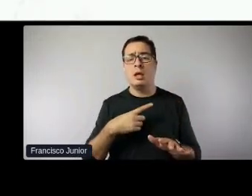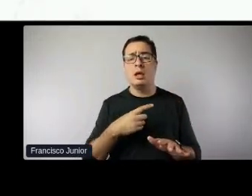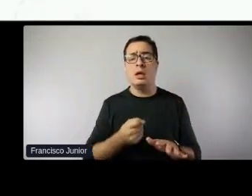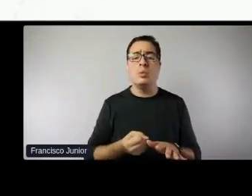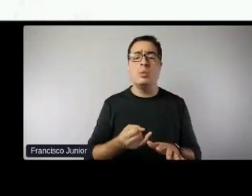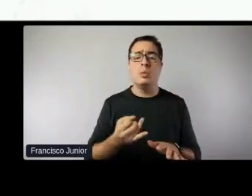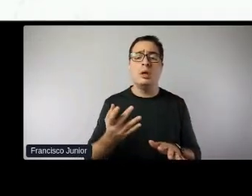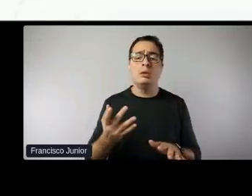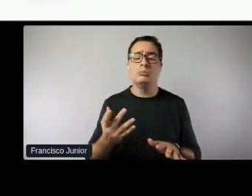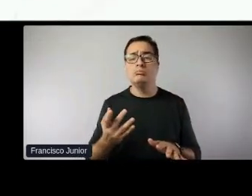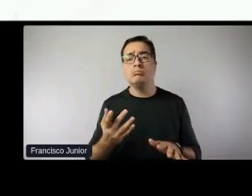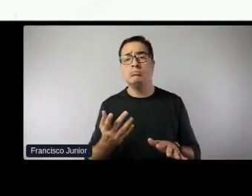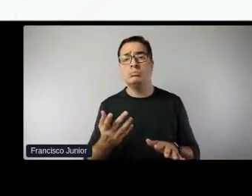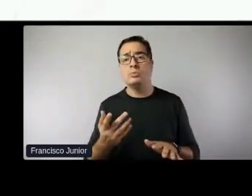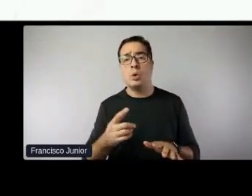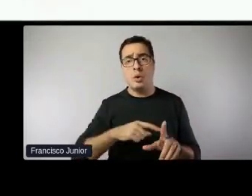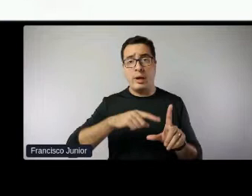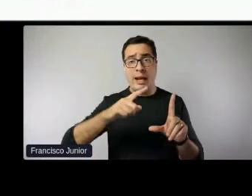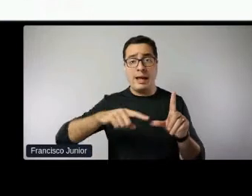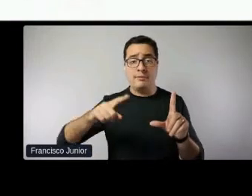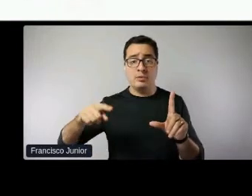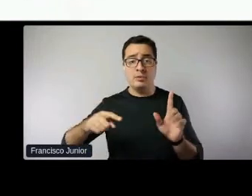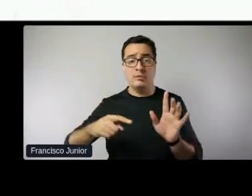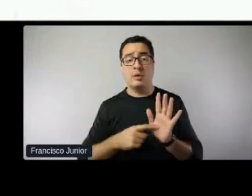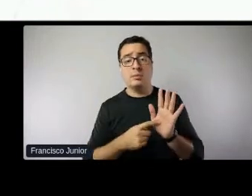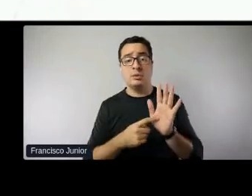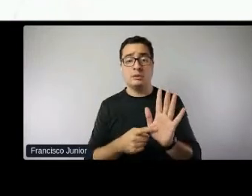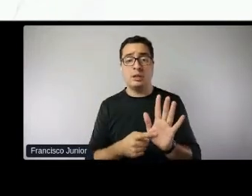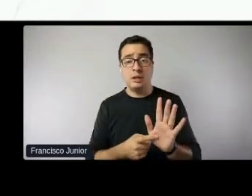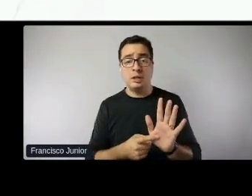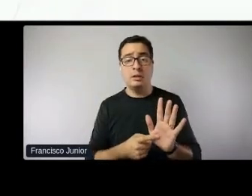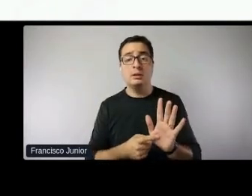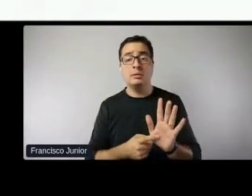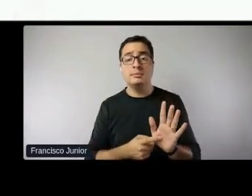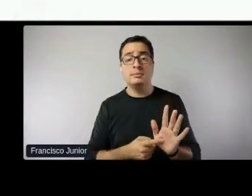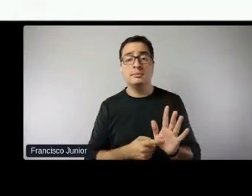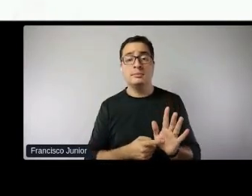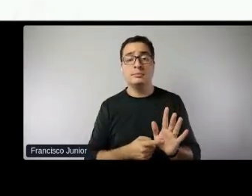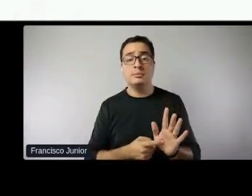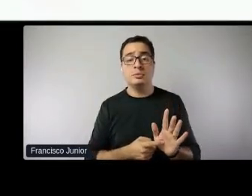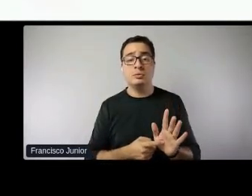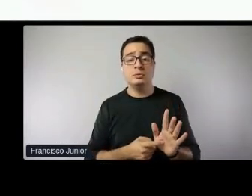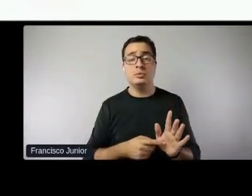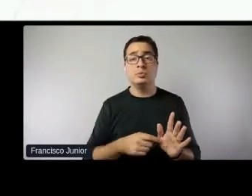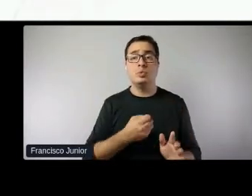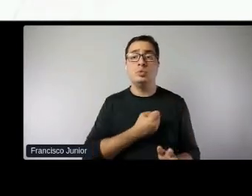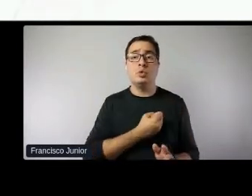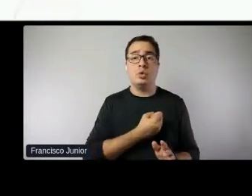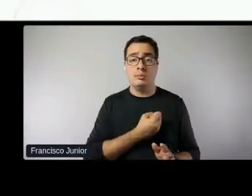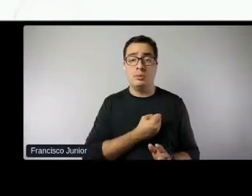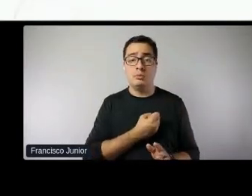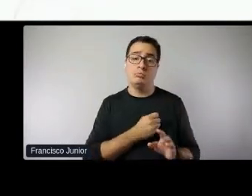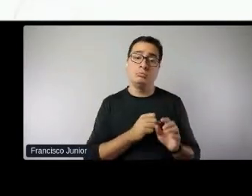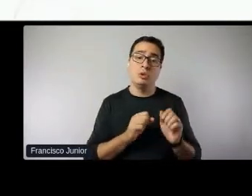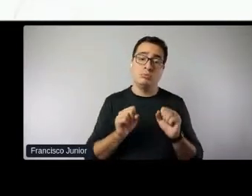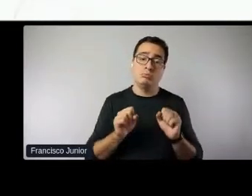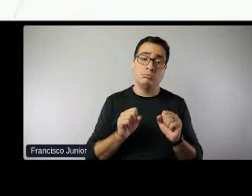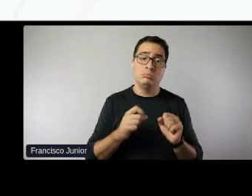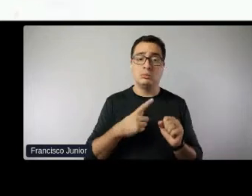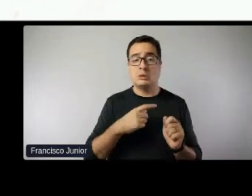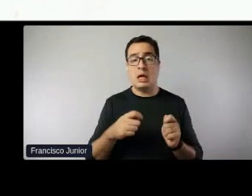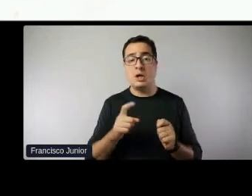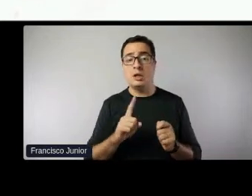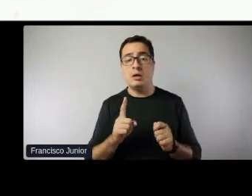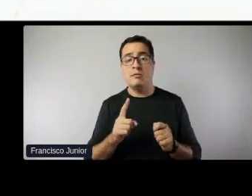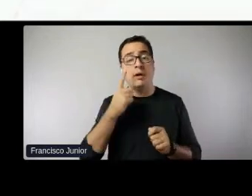um gráfico que vai exibir na tela aí um índice, que é um índice de probabilidade, então ele